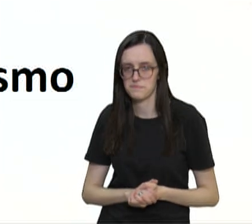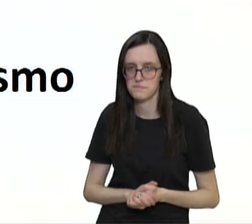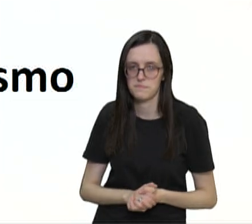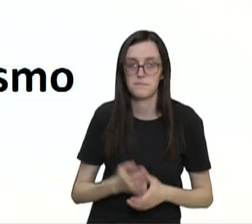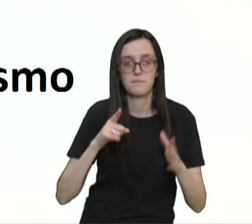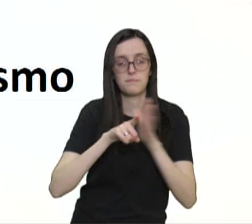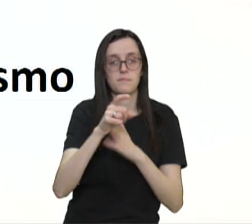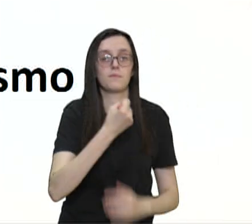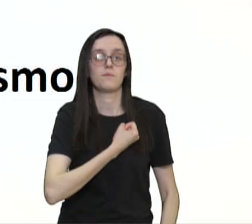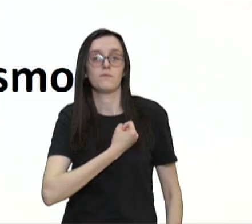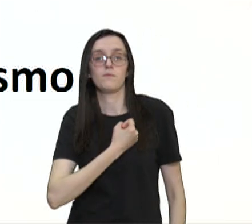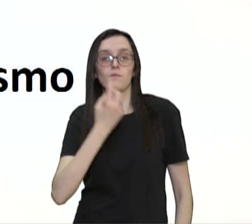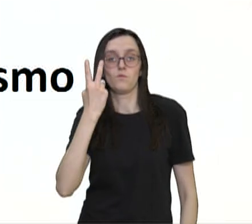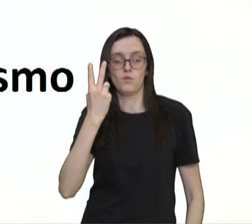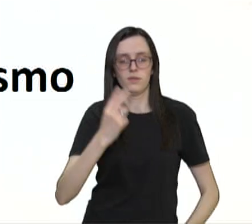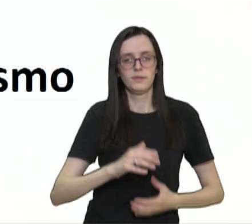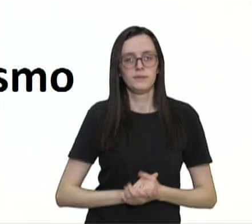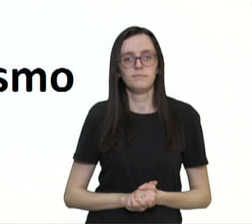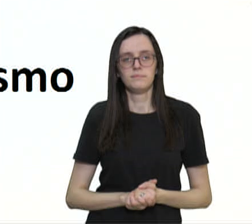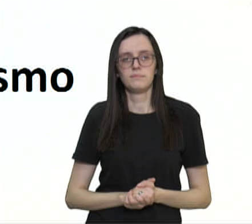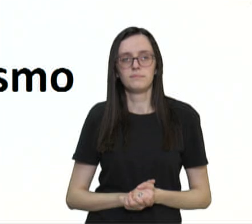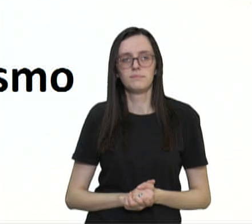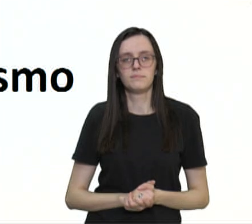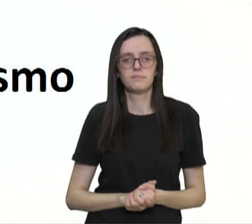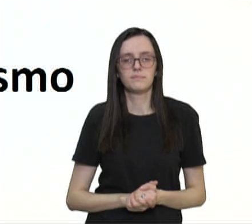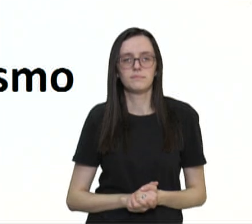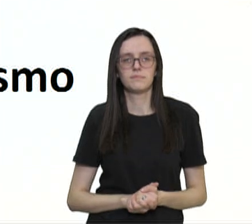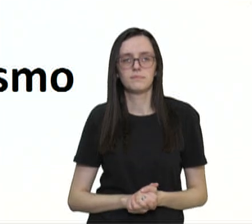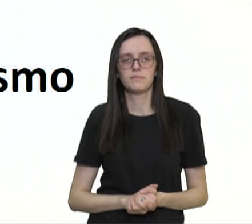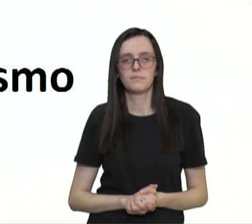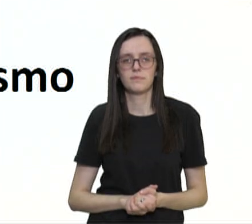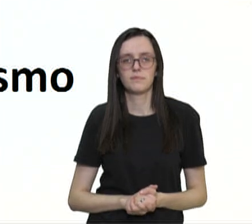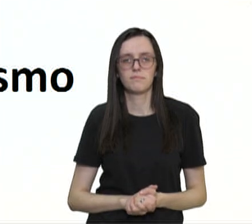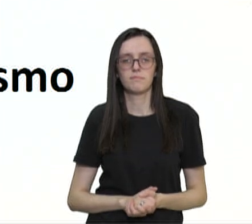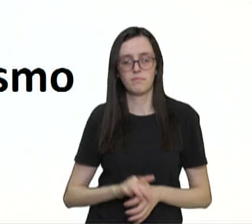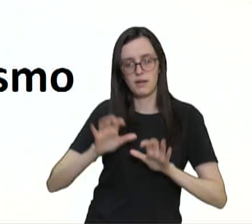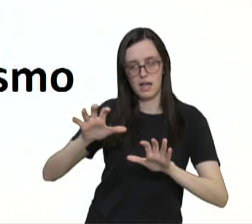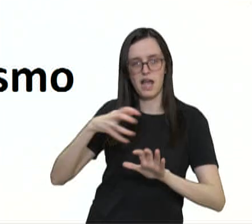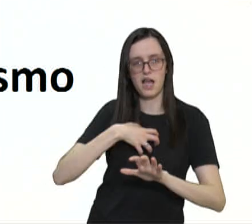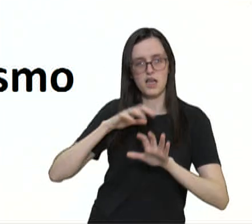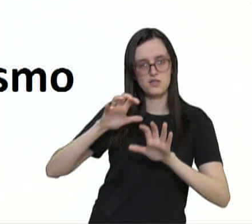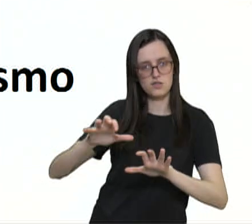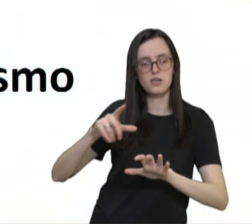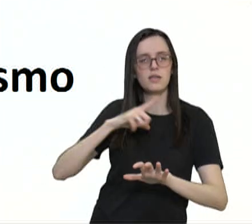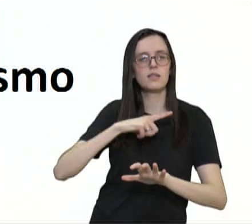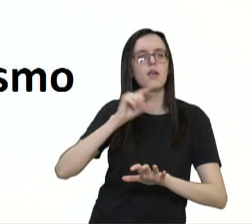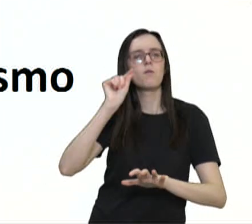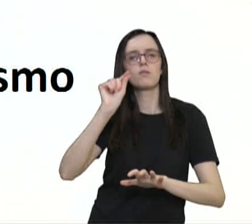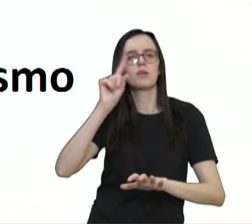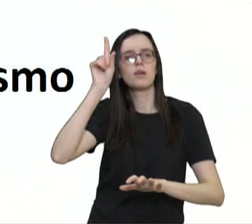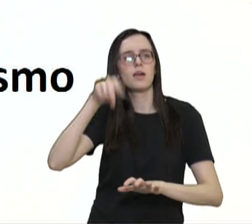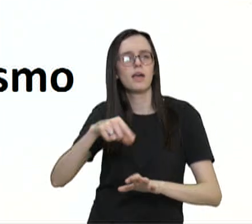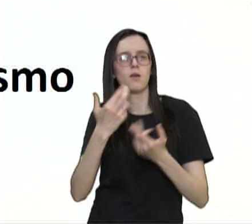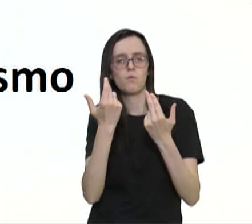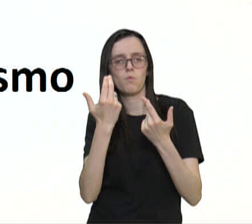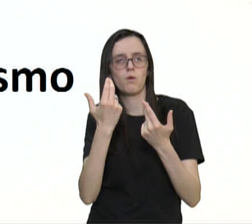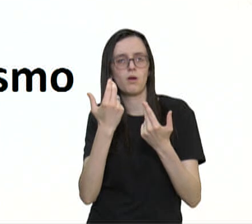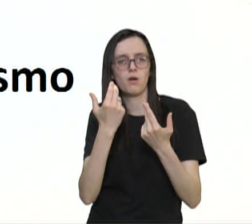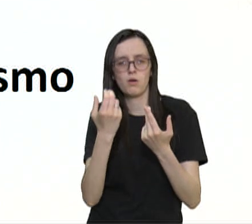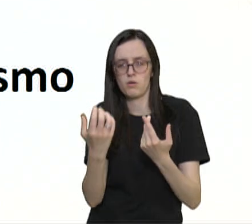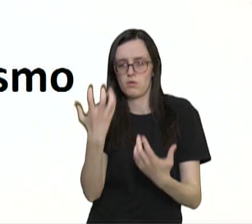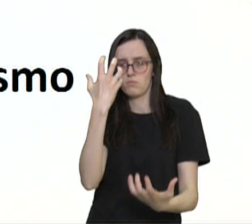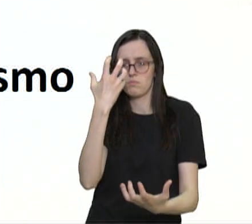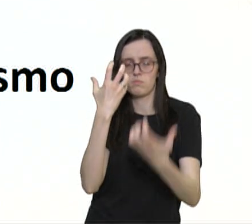Questão 2 do quiz. A composição típica desse estilo apresenta figuras dispostas e a luz se detém